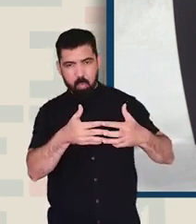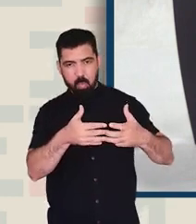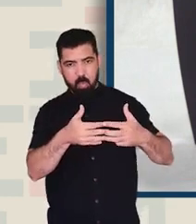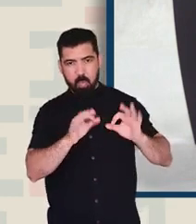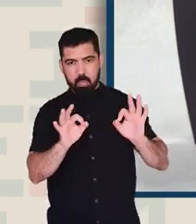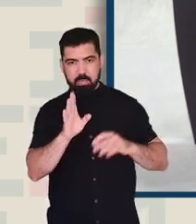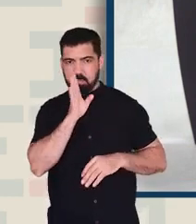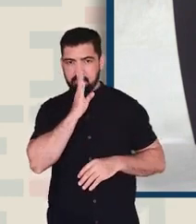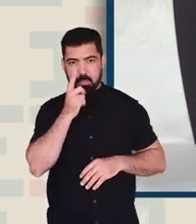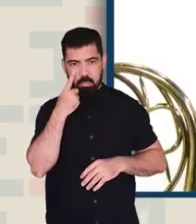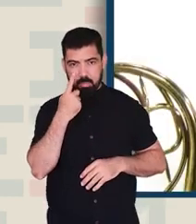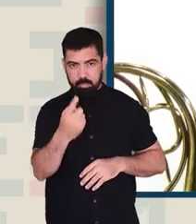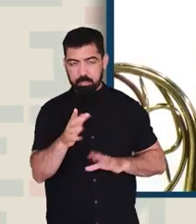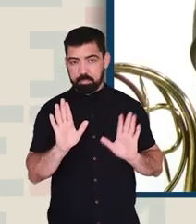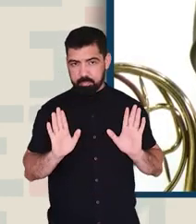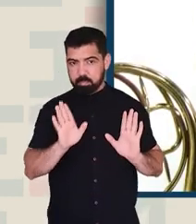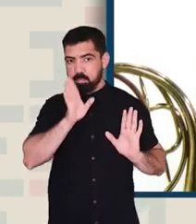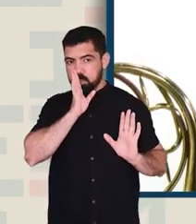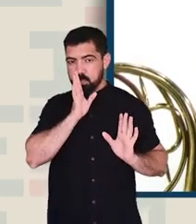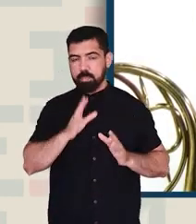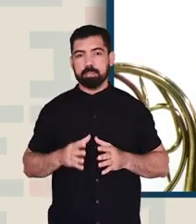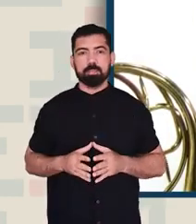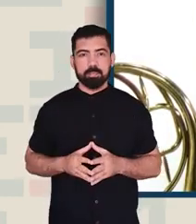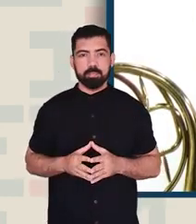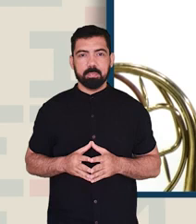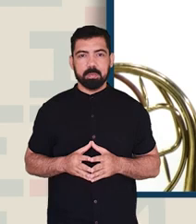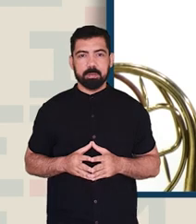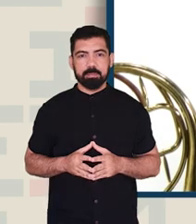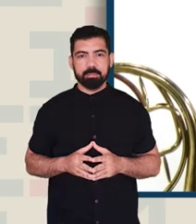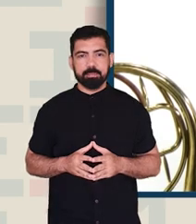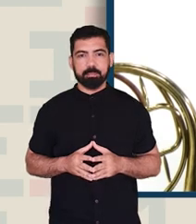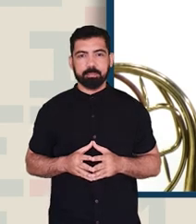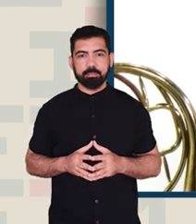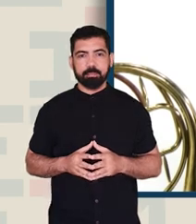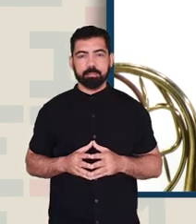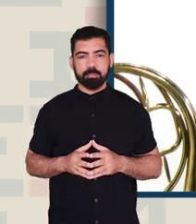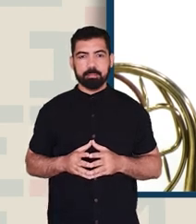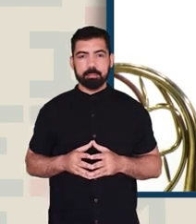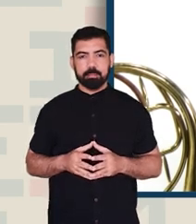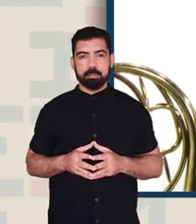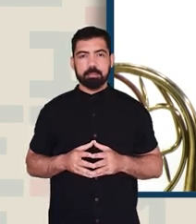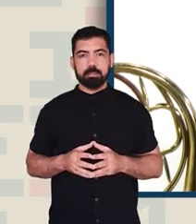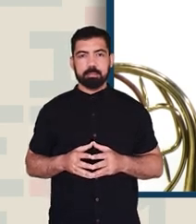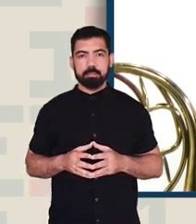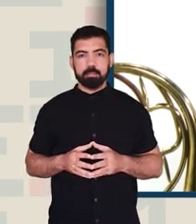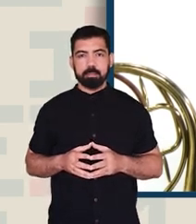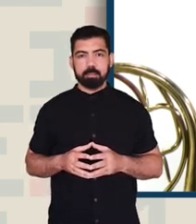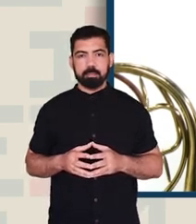nenhuma das chaves acionadas.